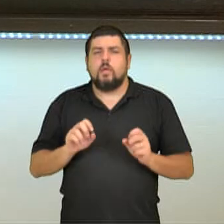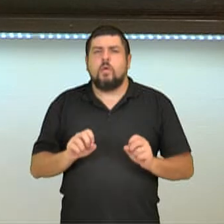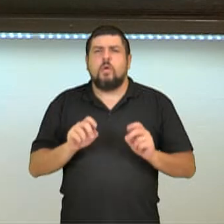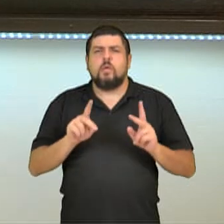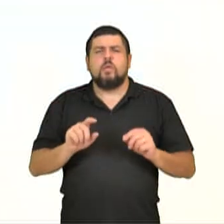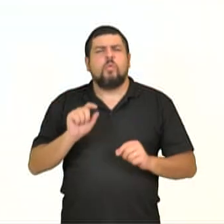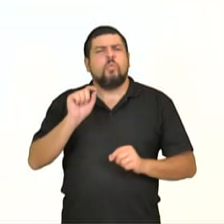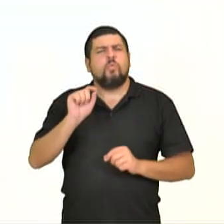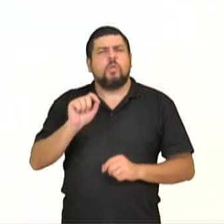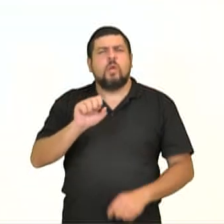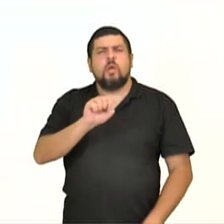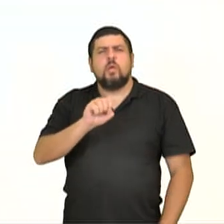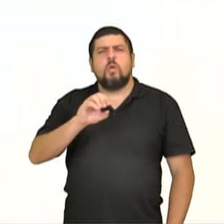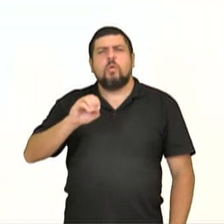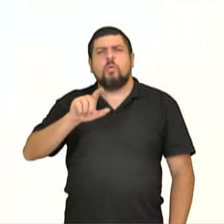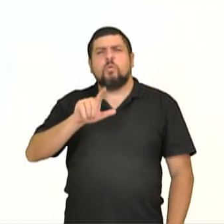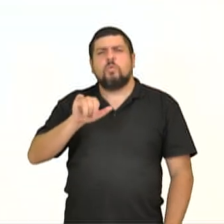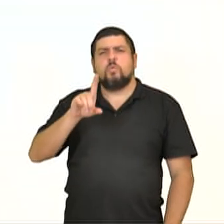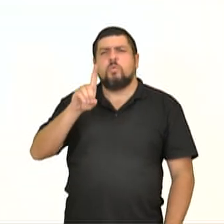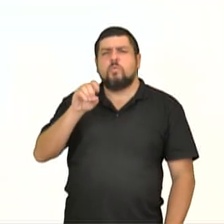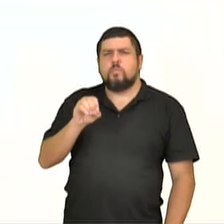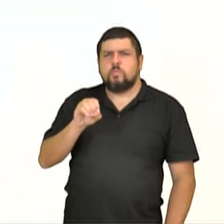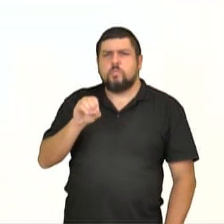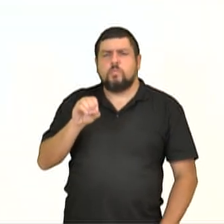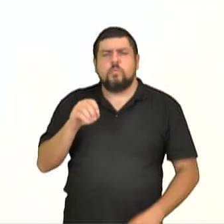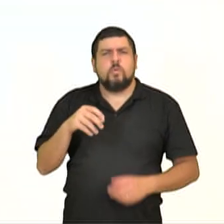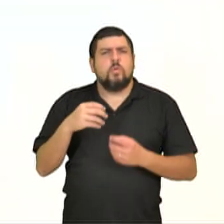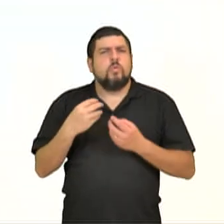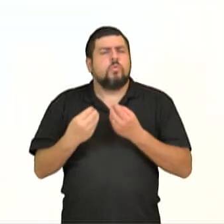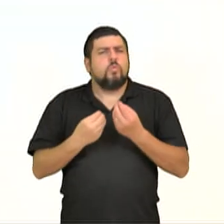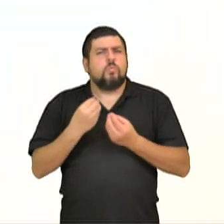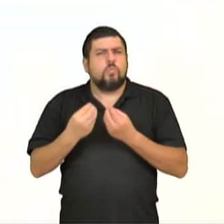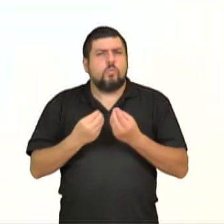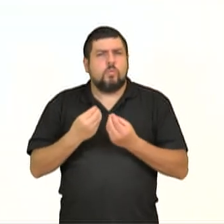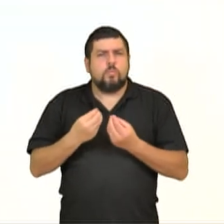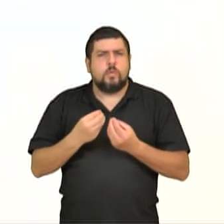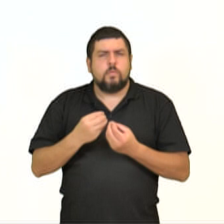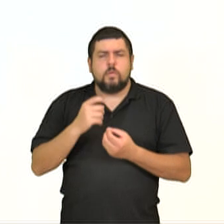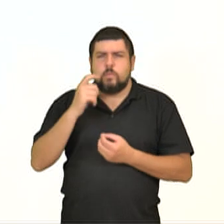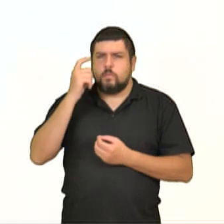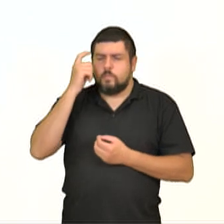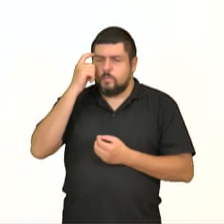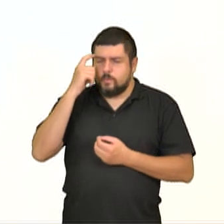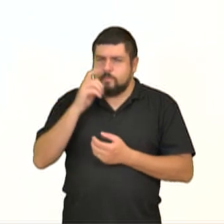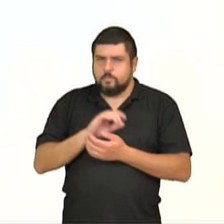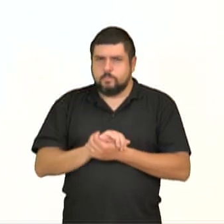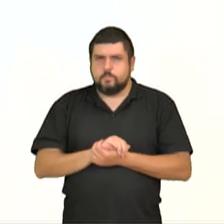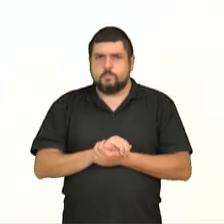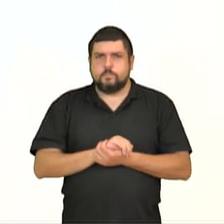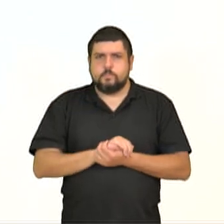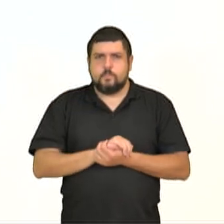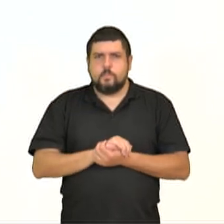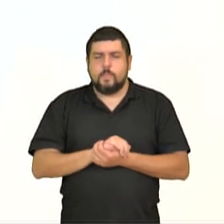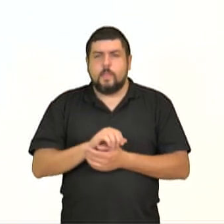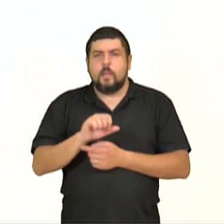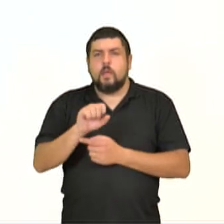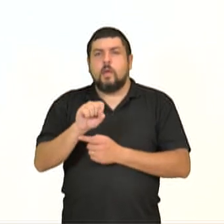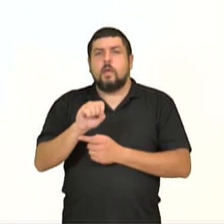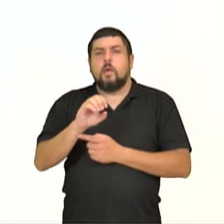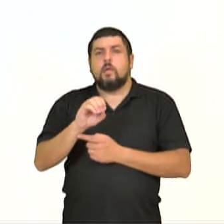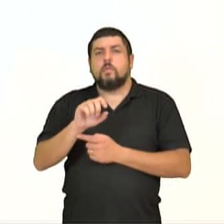geométrico? E quais são os elementos de um sólido geométrico? Vamos pensar aqui um pouquinho? Sólido geométrico, eles